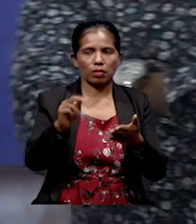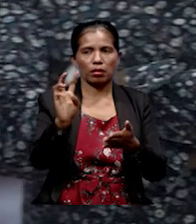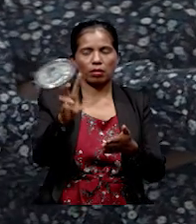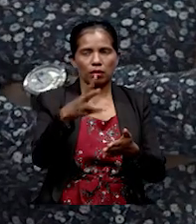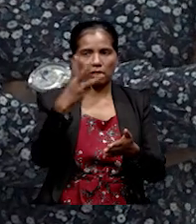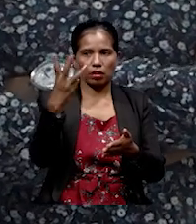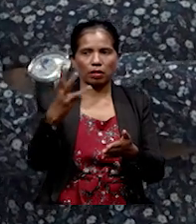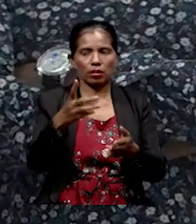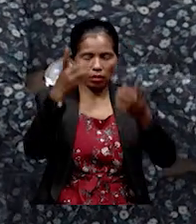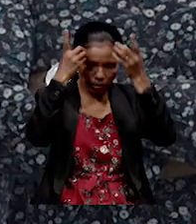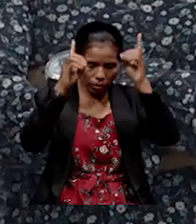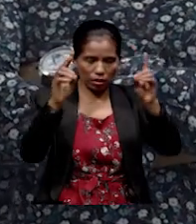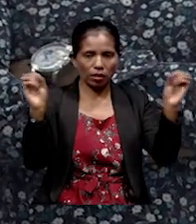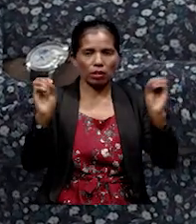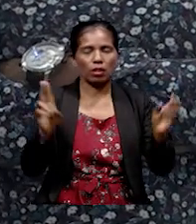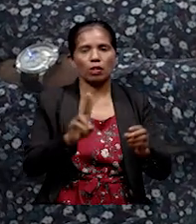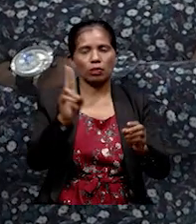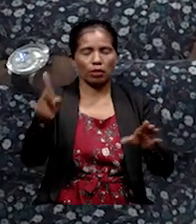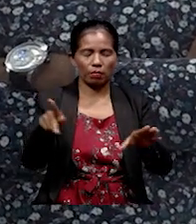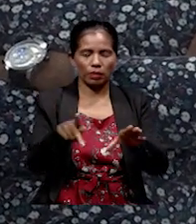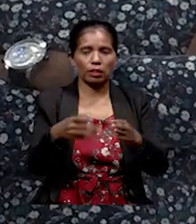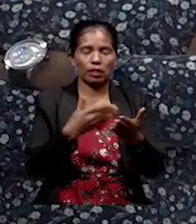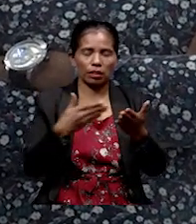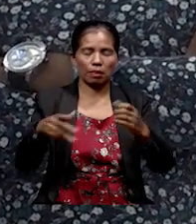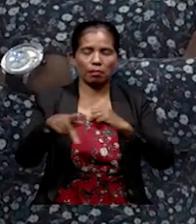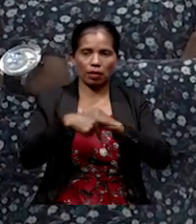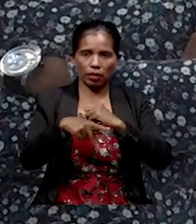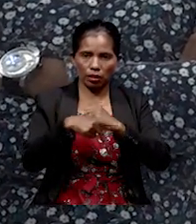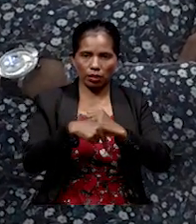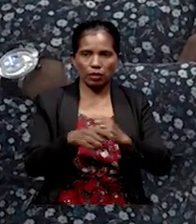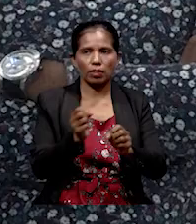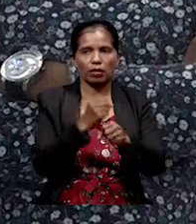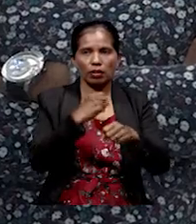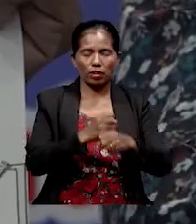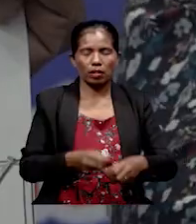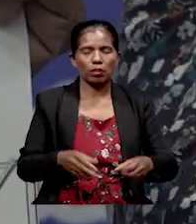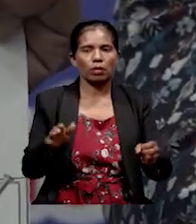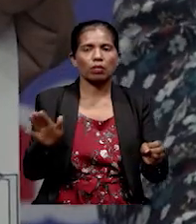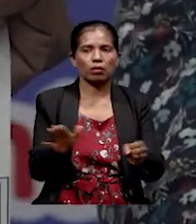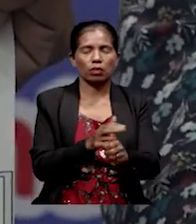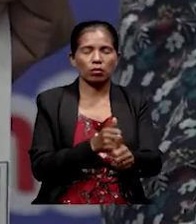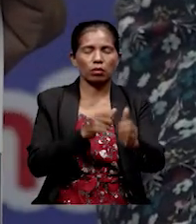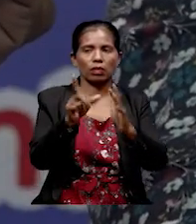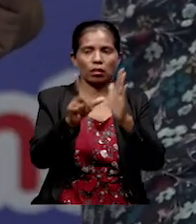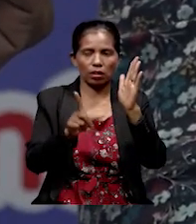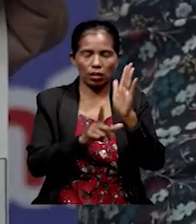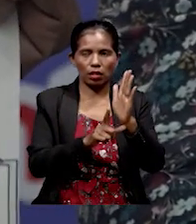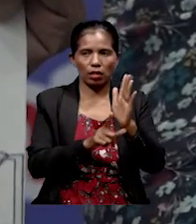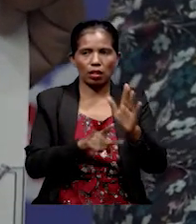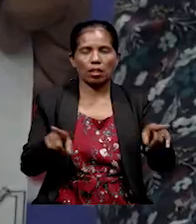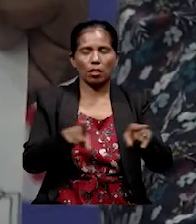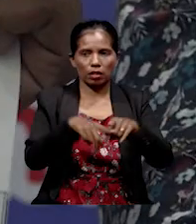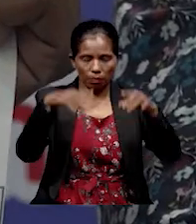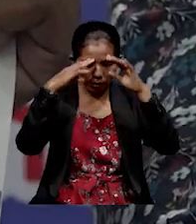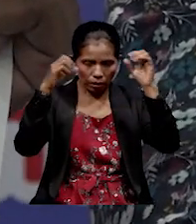resinene, decide se ela usa atributo Partido Nian, o de halo campanha, atu garante no cumpri Constituição RTL Nian, katek, sai presidente